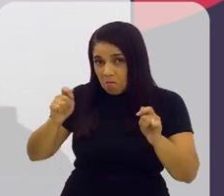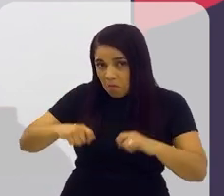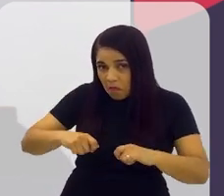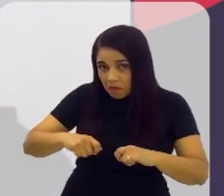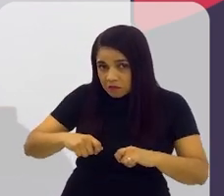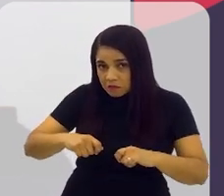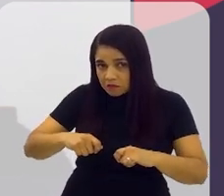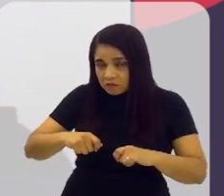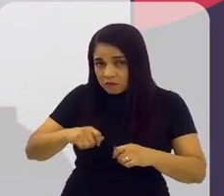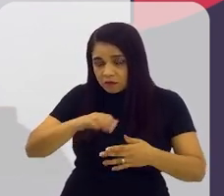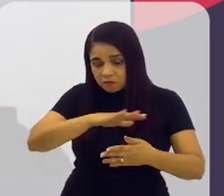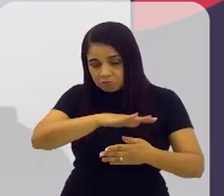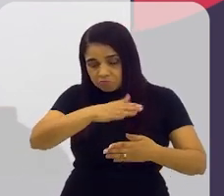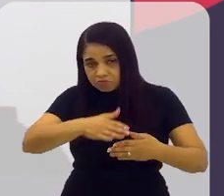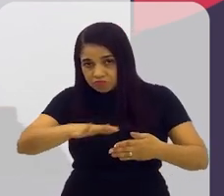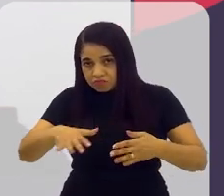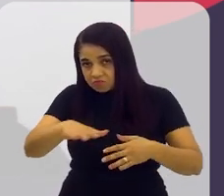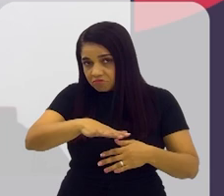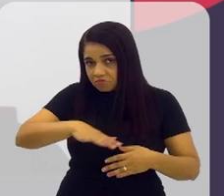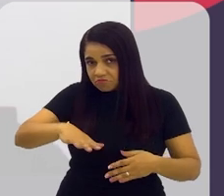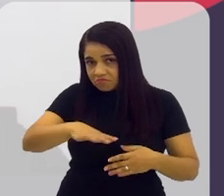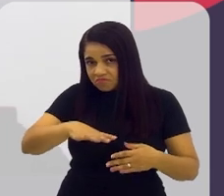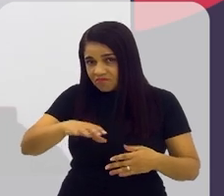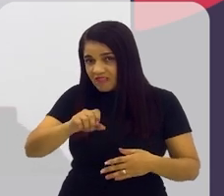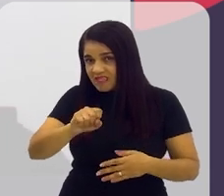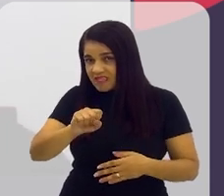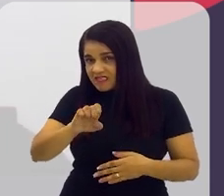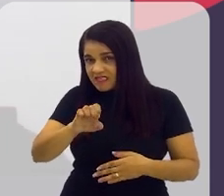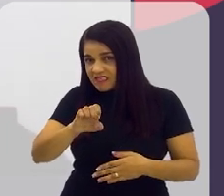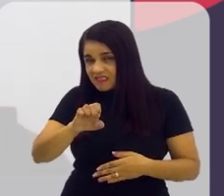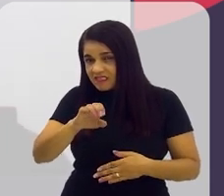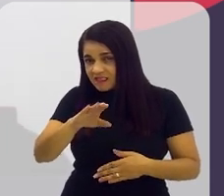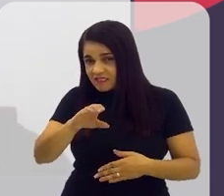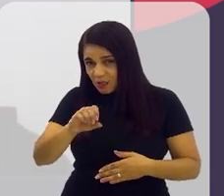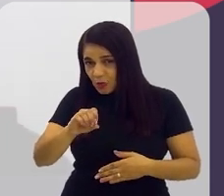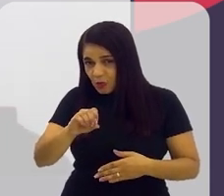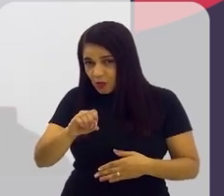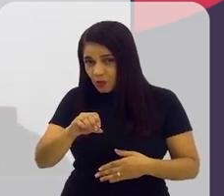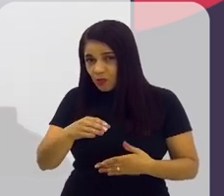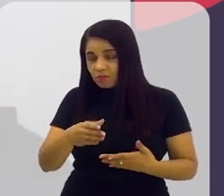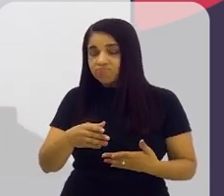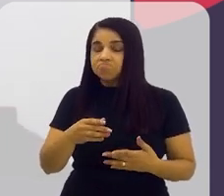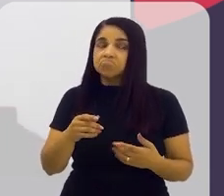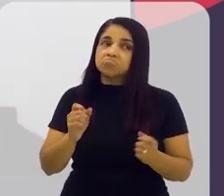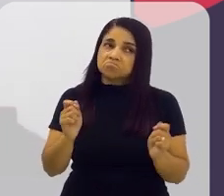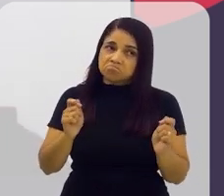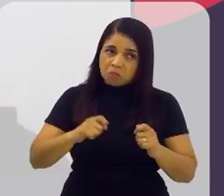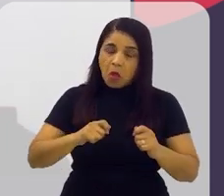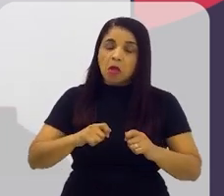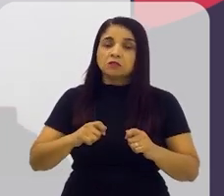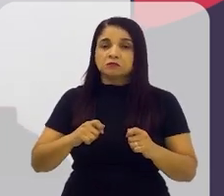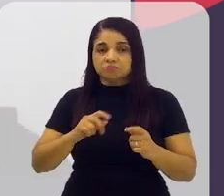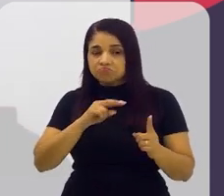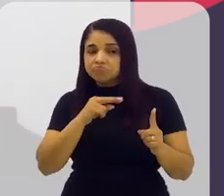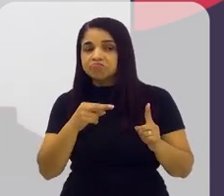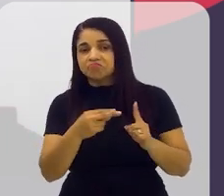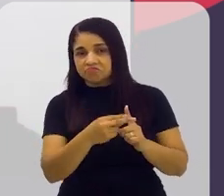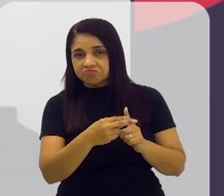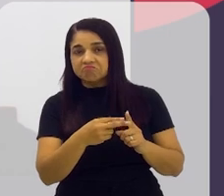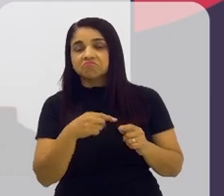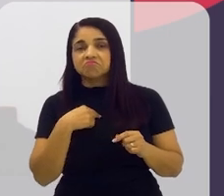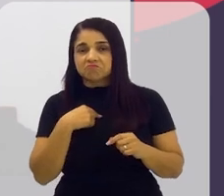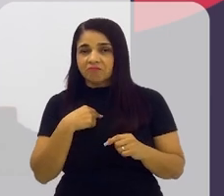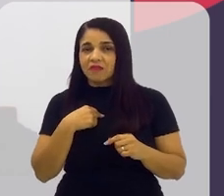Mata Atlântica pode estar o ambiente, né? Sim, com certeza podemos pensar por esse aspecto. E isso